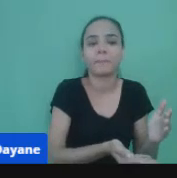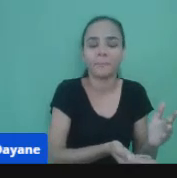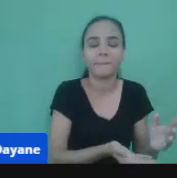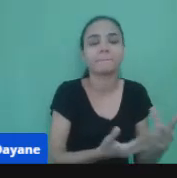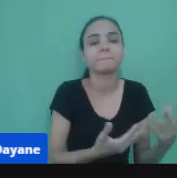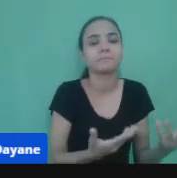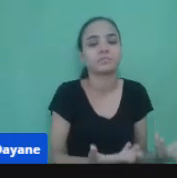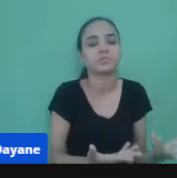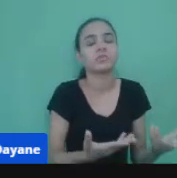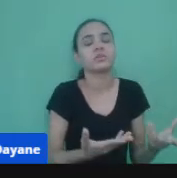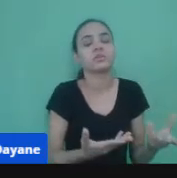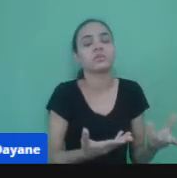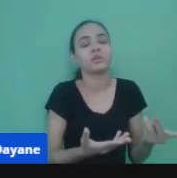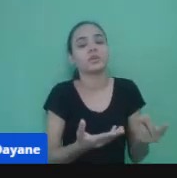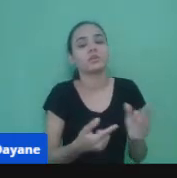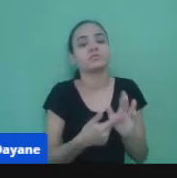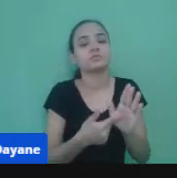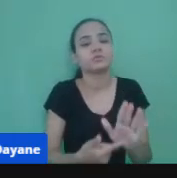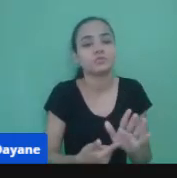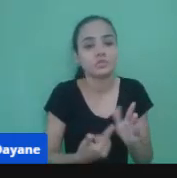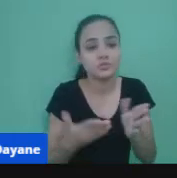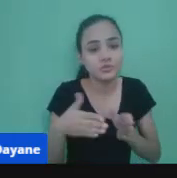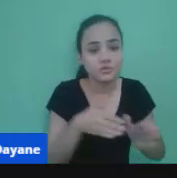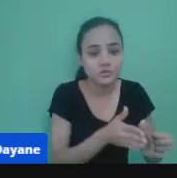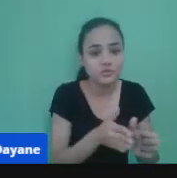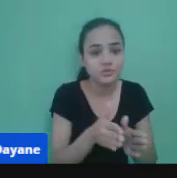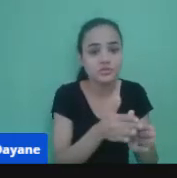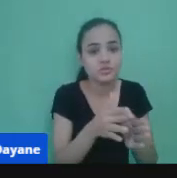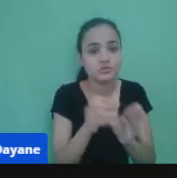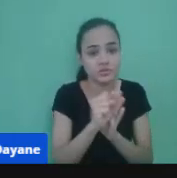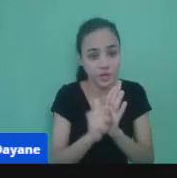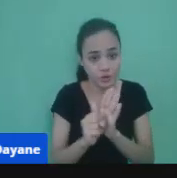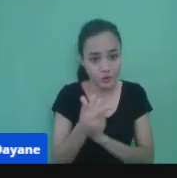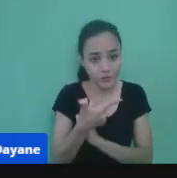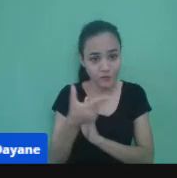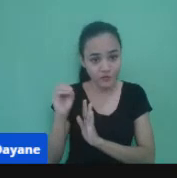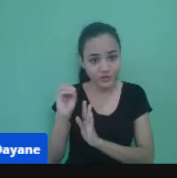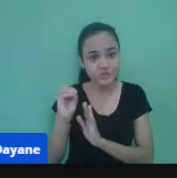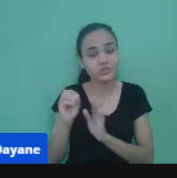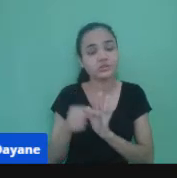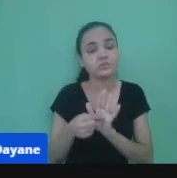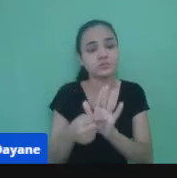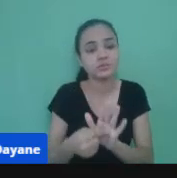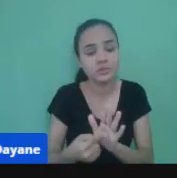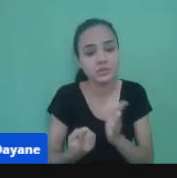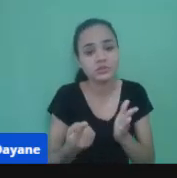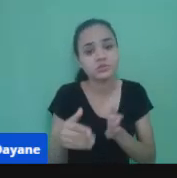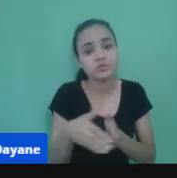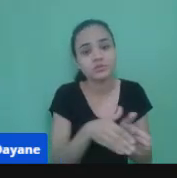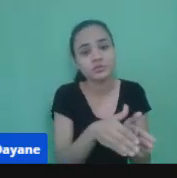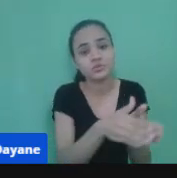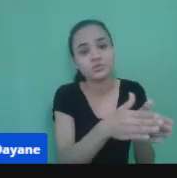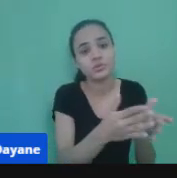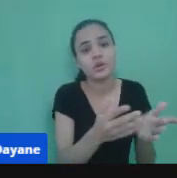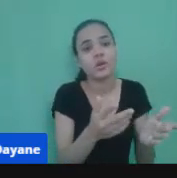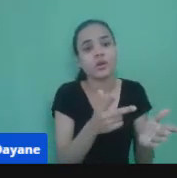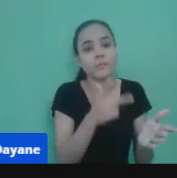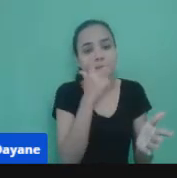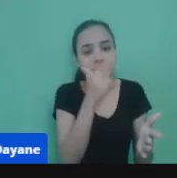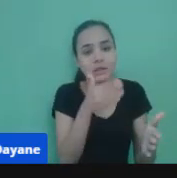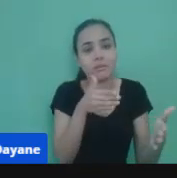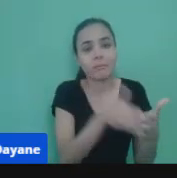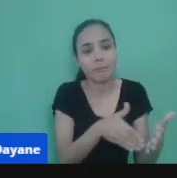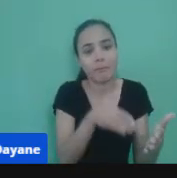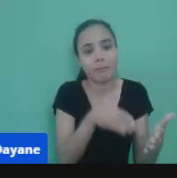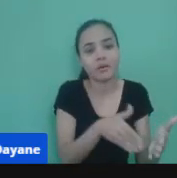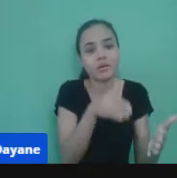XX, no meio do século XX, os rios eles vão se tornar obstáculos naquela cidade, ou vão ser interpretados como obstáculos. Aí vem